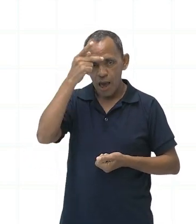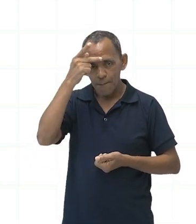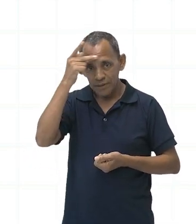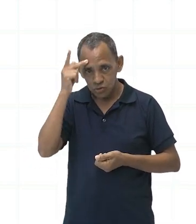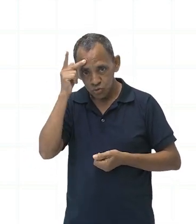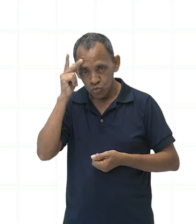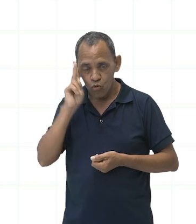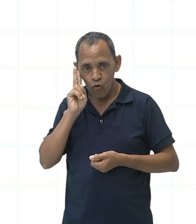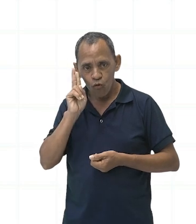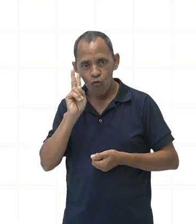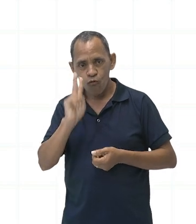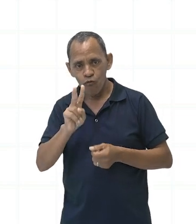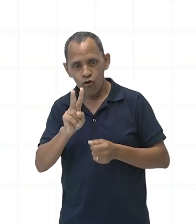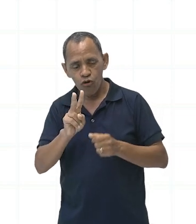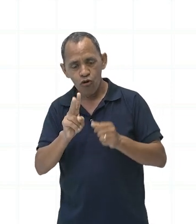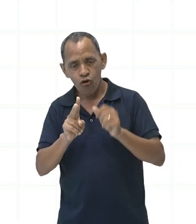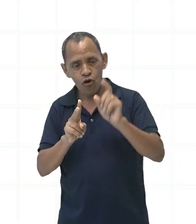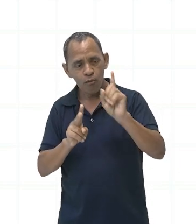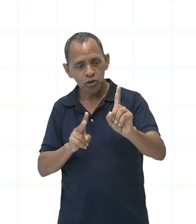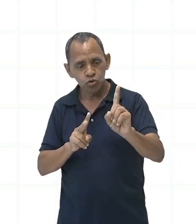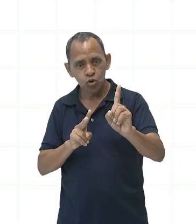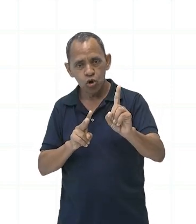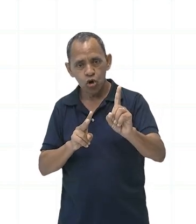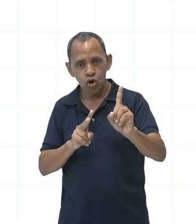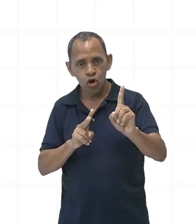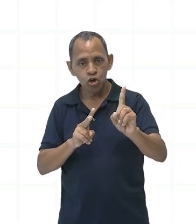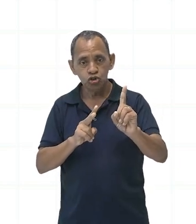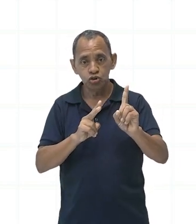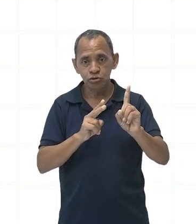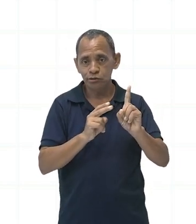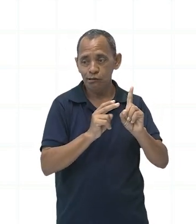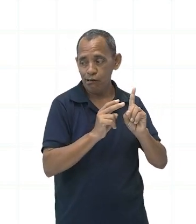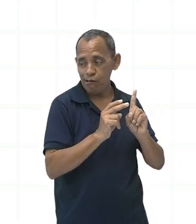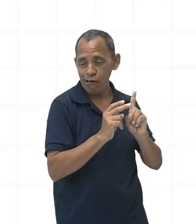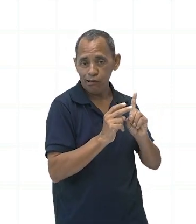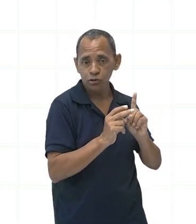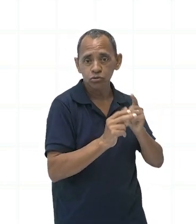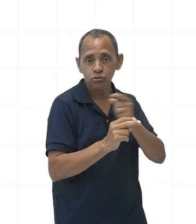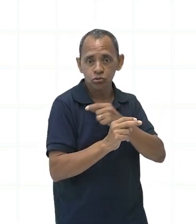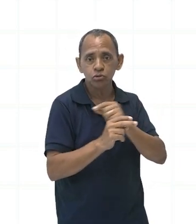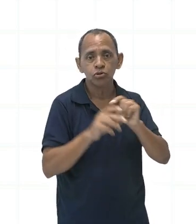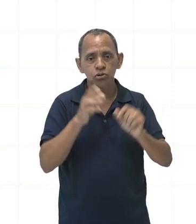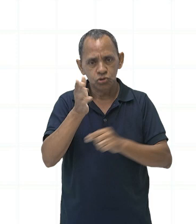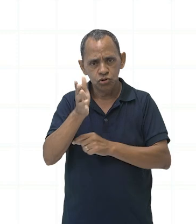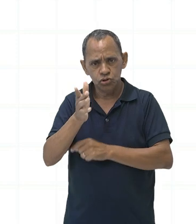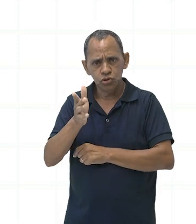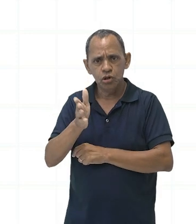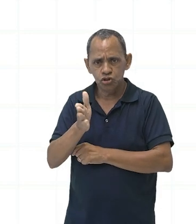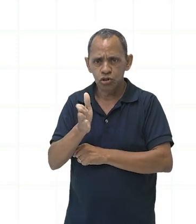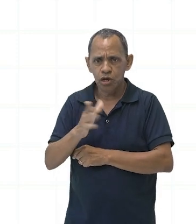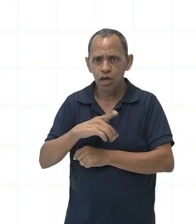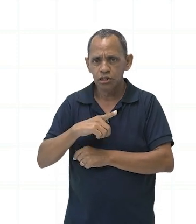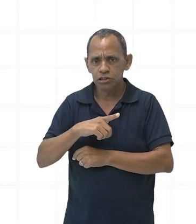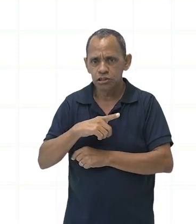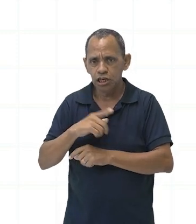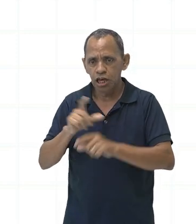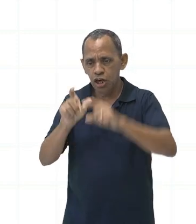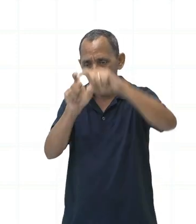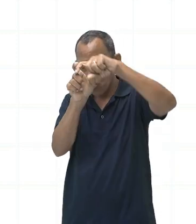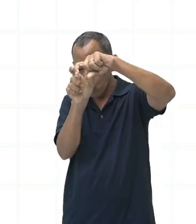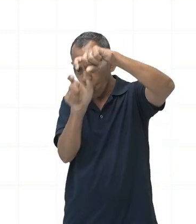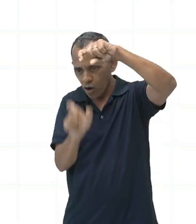aqui uma curvatura que já existe, né? É normal ter essa curvatura